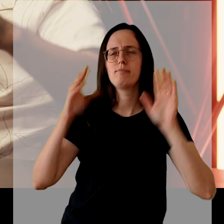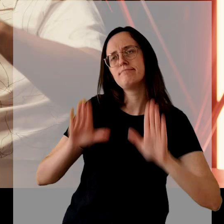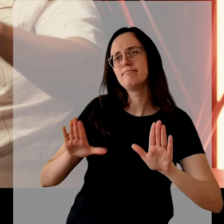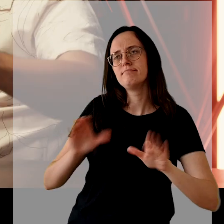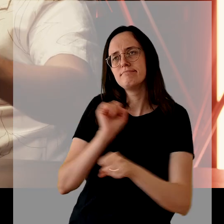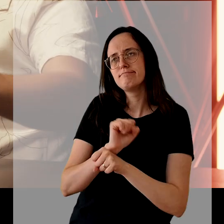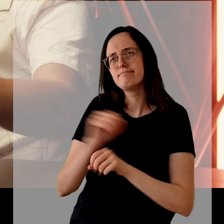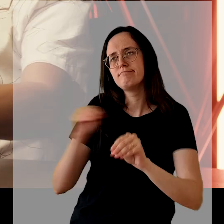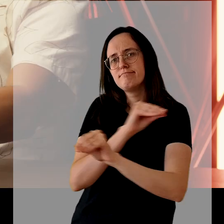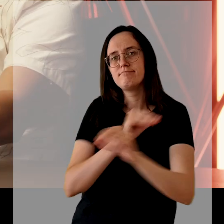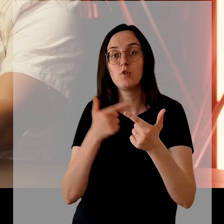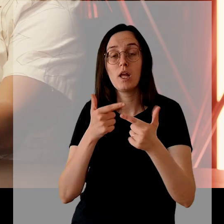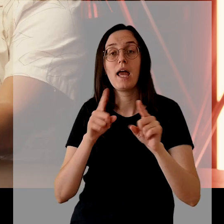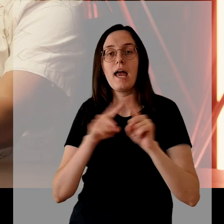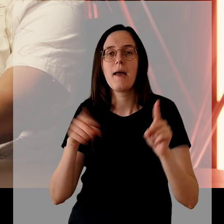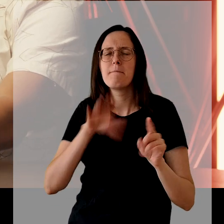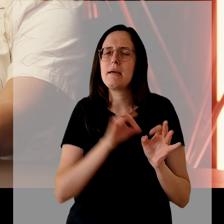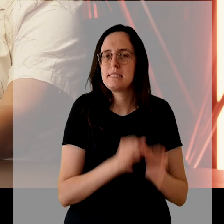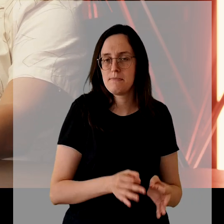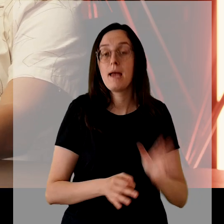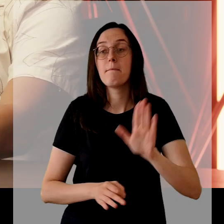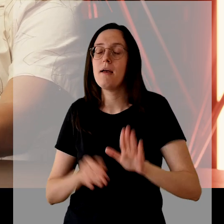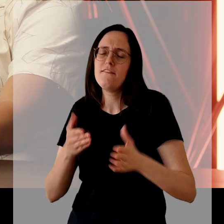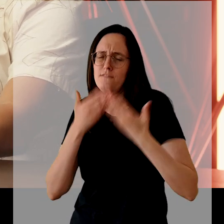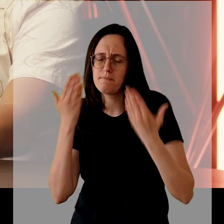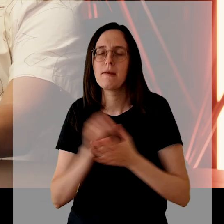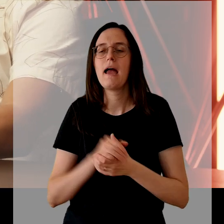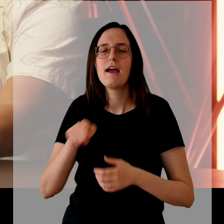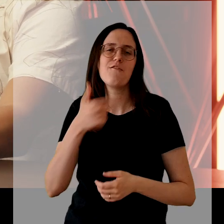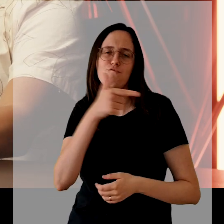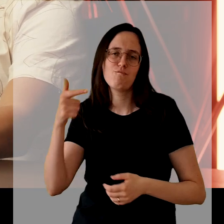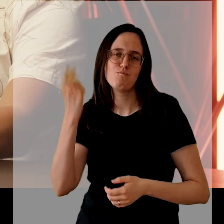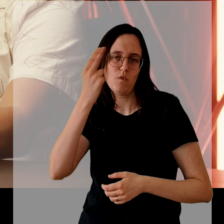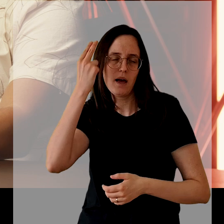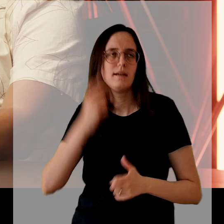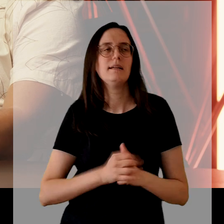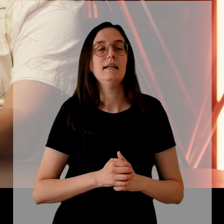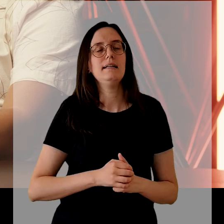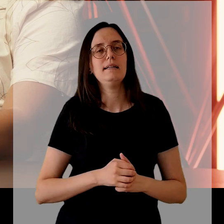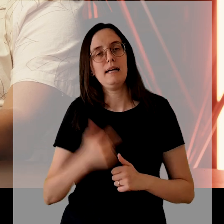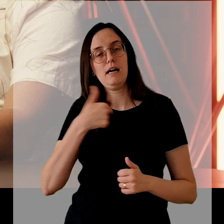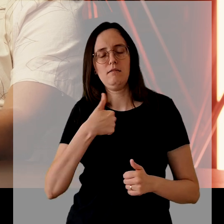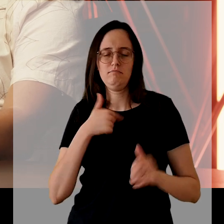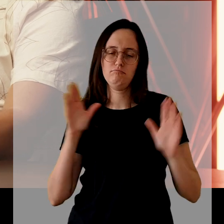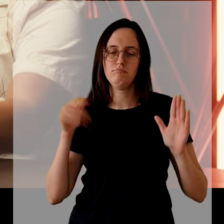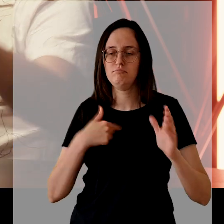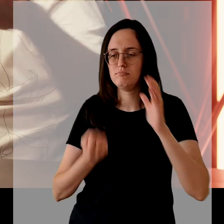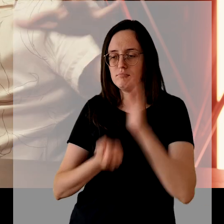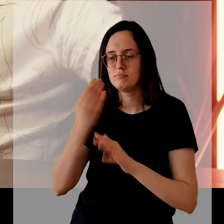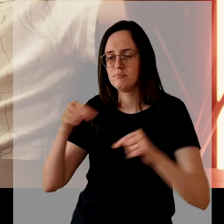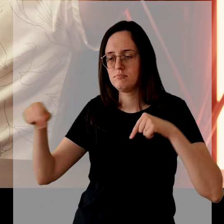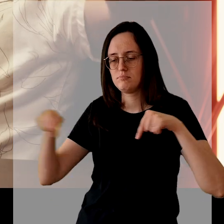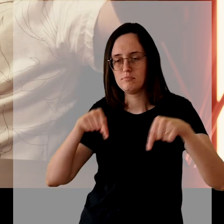coisa e tal, a gente não tem deslocamento. Então é mais simples um pouco. Mas, enfim, não tinha essa possibilidade. Mas de qualquer maneira, eu